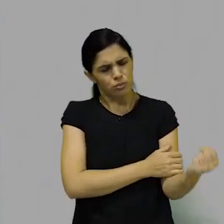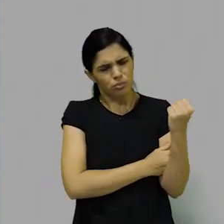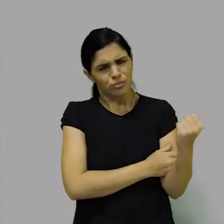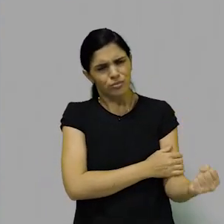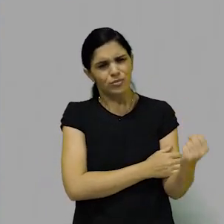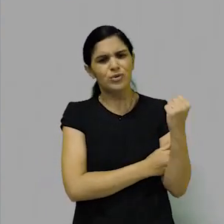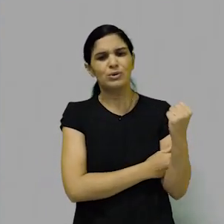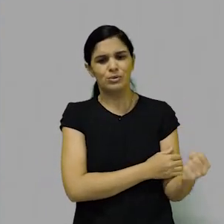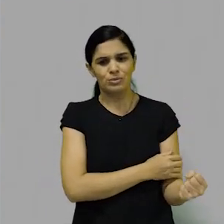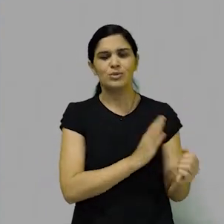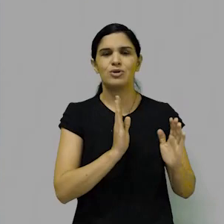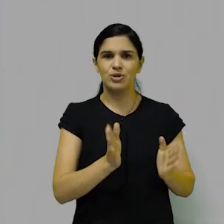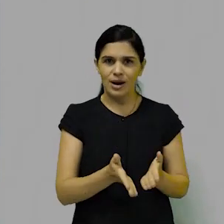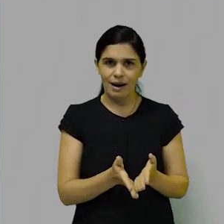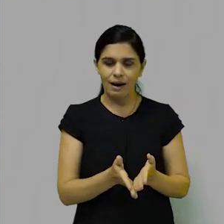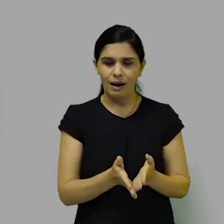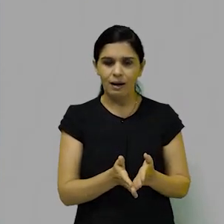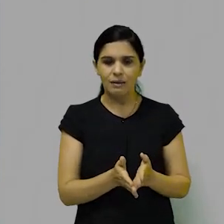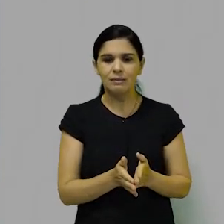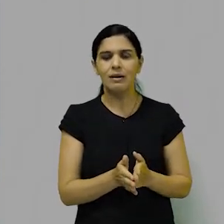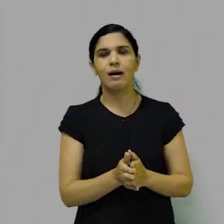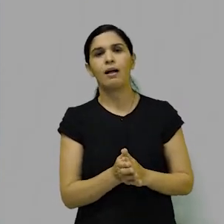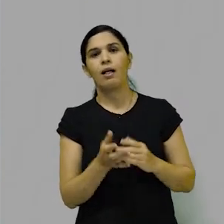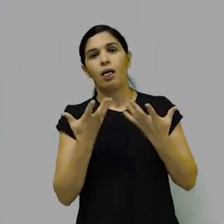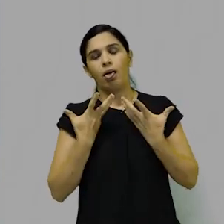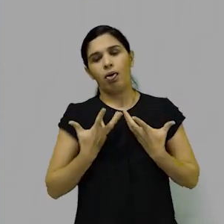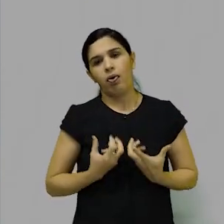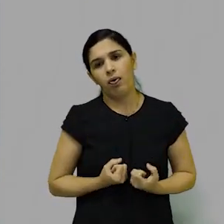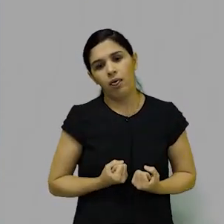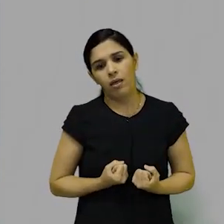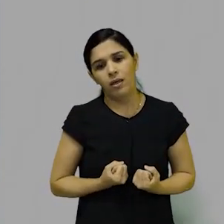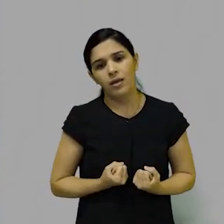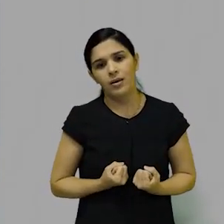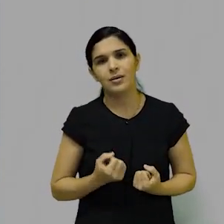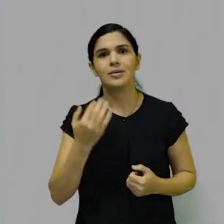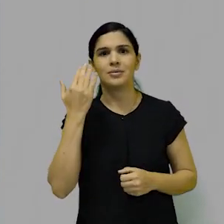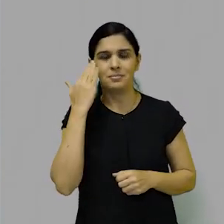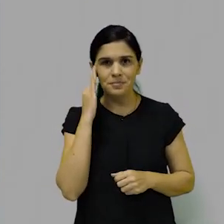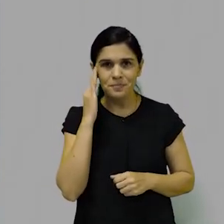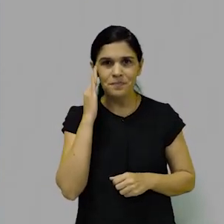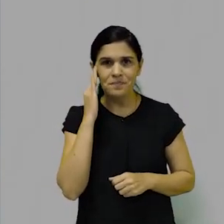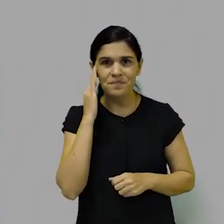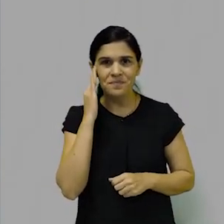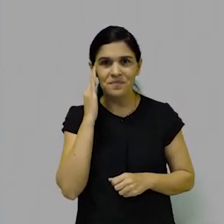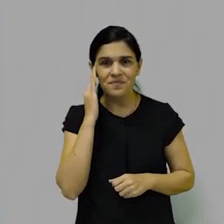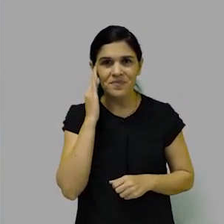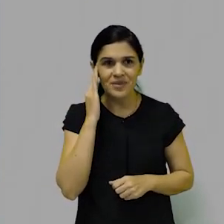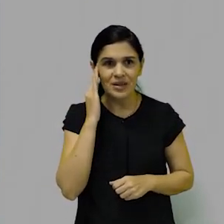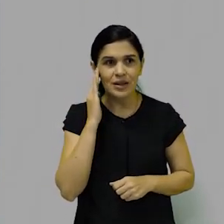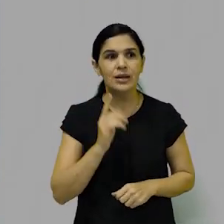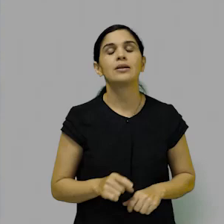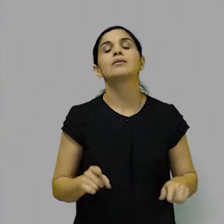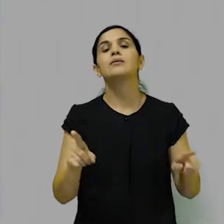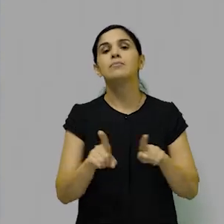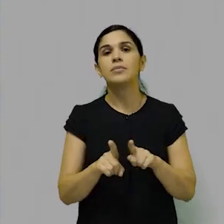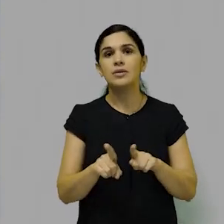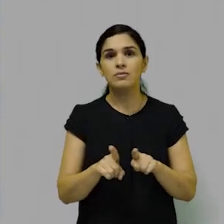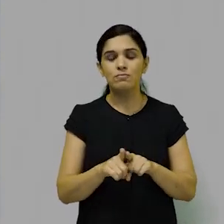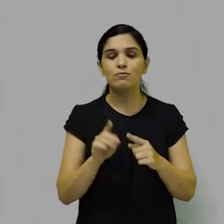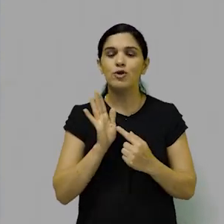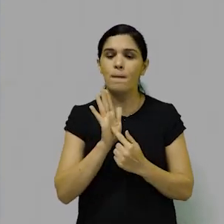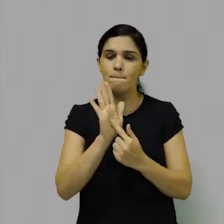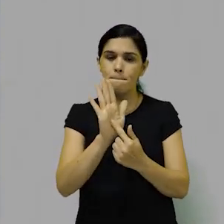que quando o atleta já começa a chegar nesse nível de treinamento, o condicionamento também envolve ele suportar o estresse,